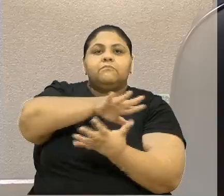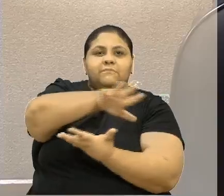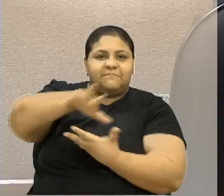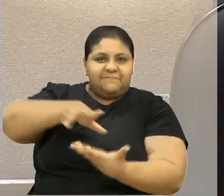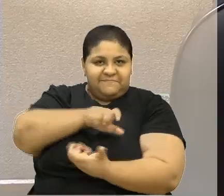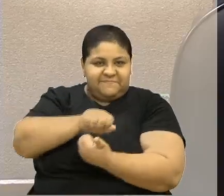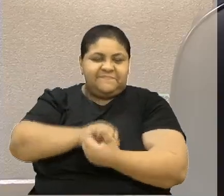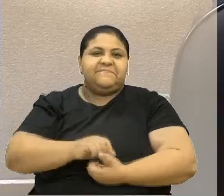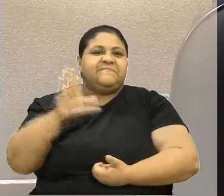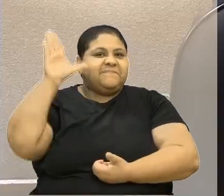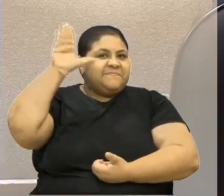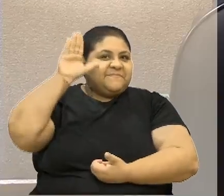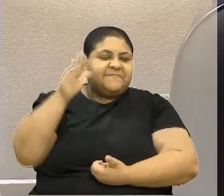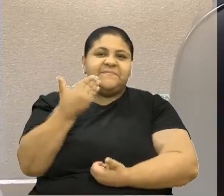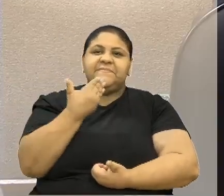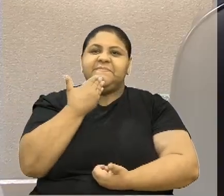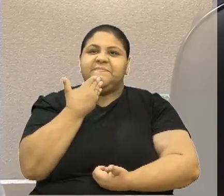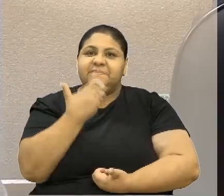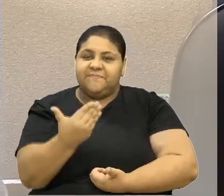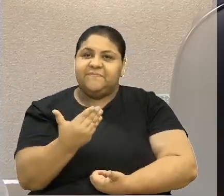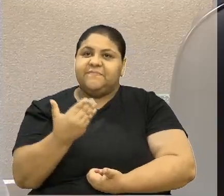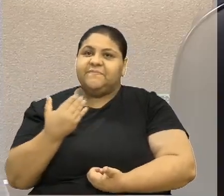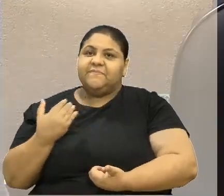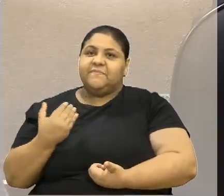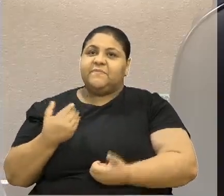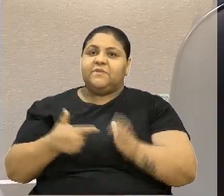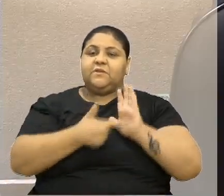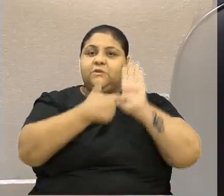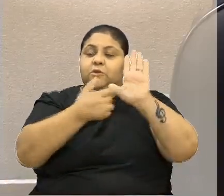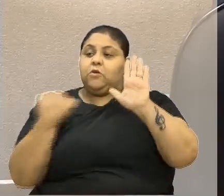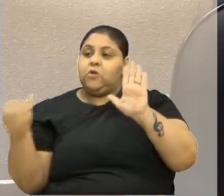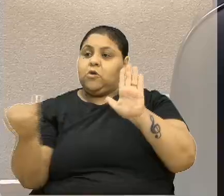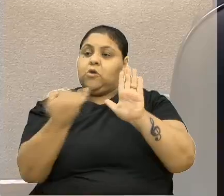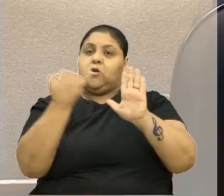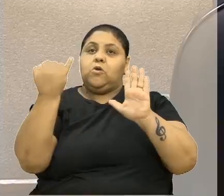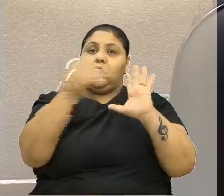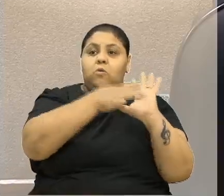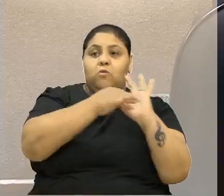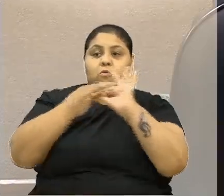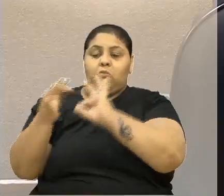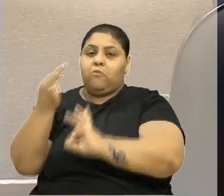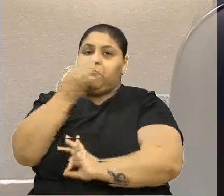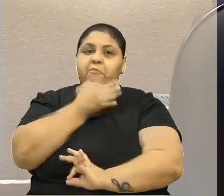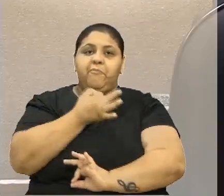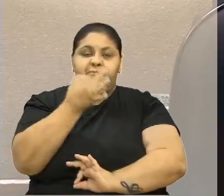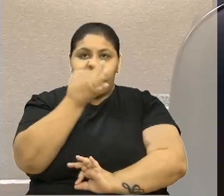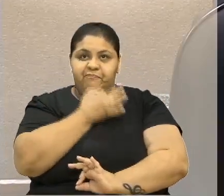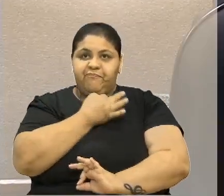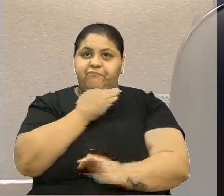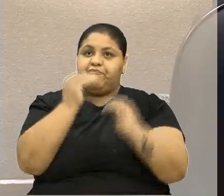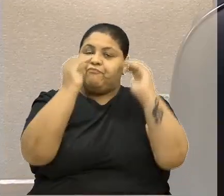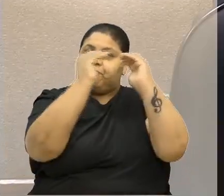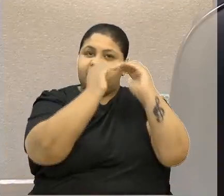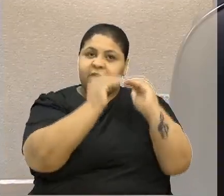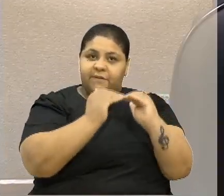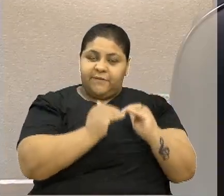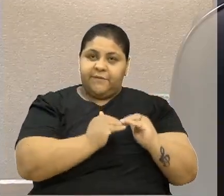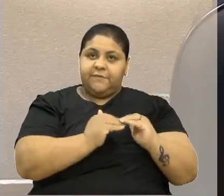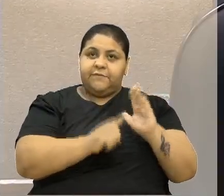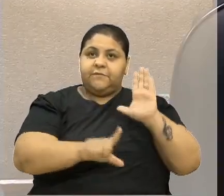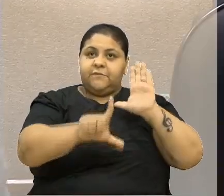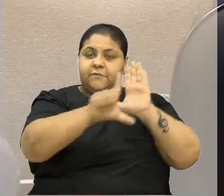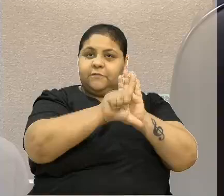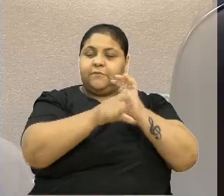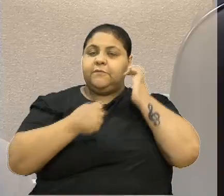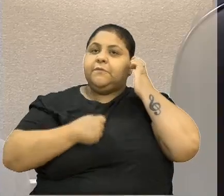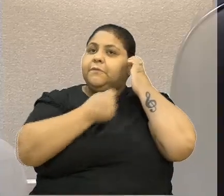análise da matéria revela sua relevância no contexto do planejamento urbano de Caxias do Sul. A compatibilização da Lei